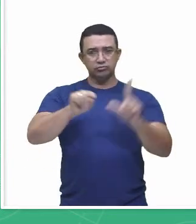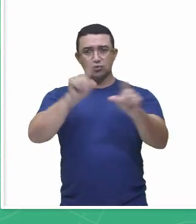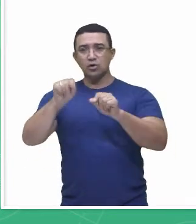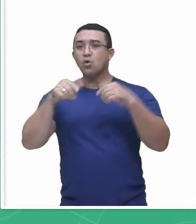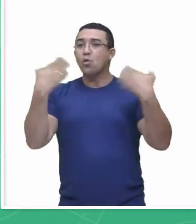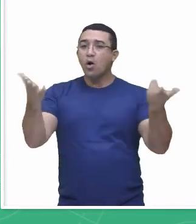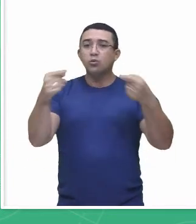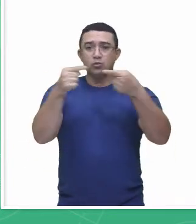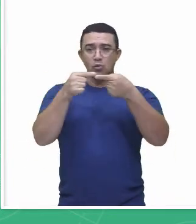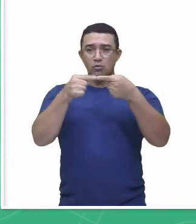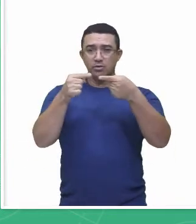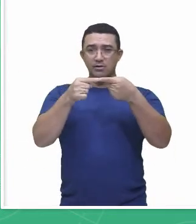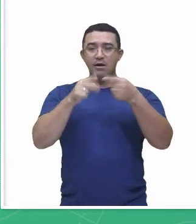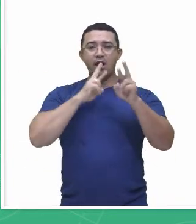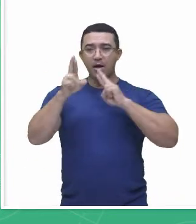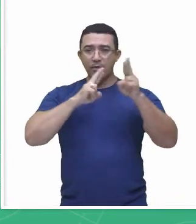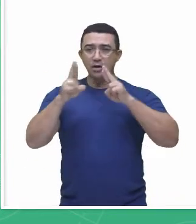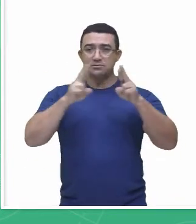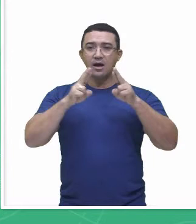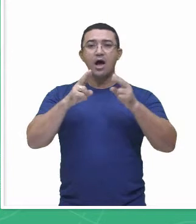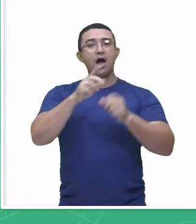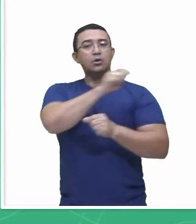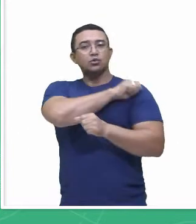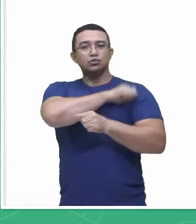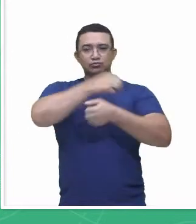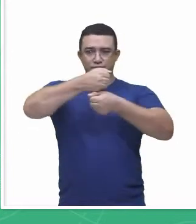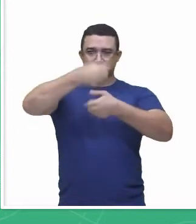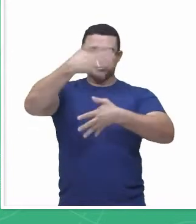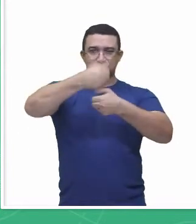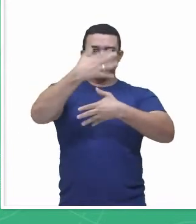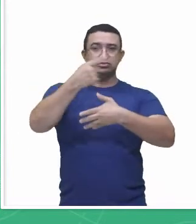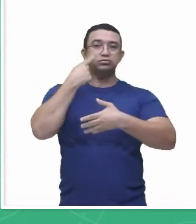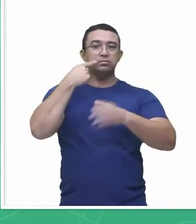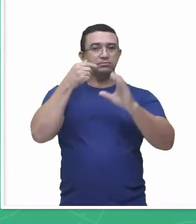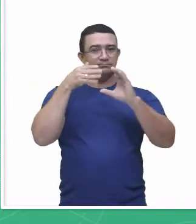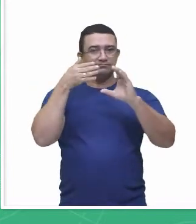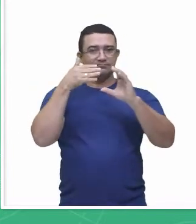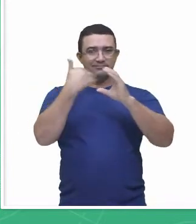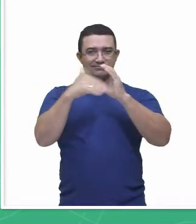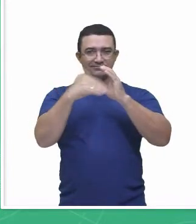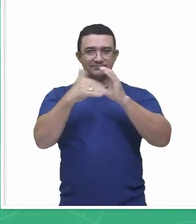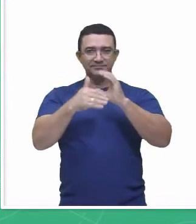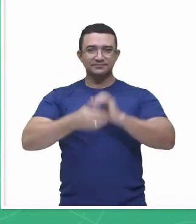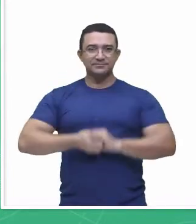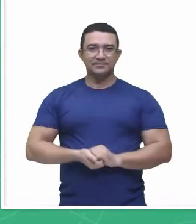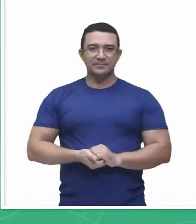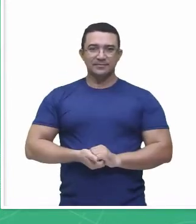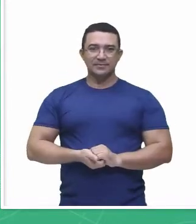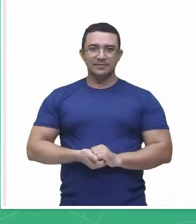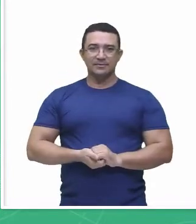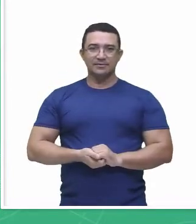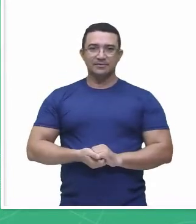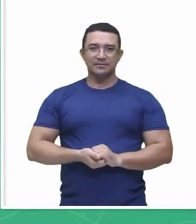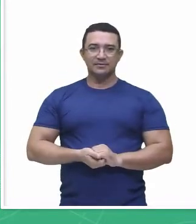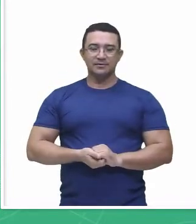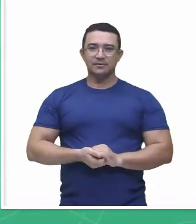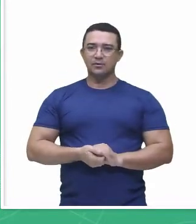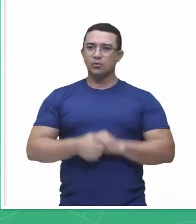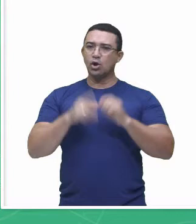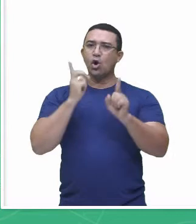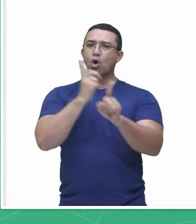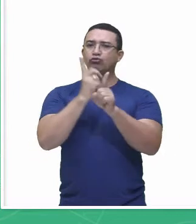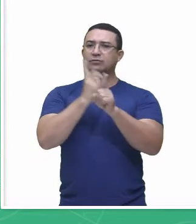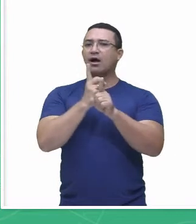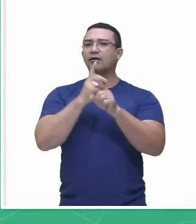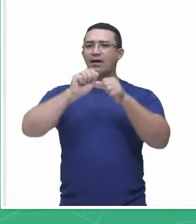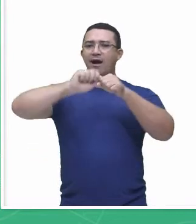então como é que estão as respostas dos nossos alunos aí com relação a essa questão? Né? Lembrando que você deveria encontrar os adjetivos. Adjetivos são